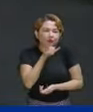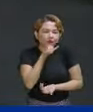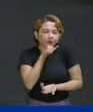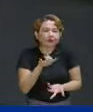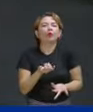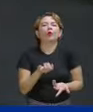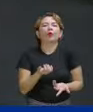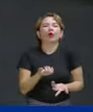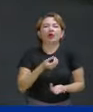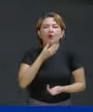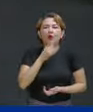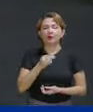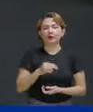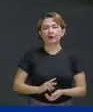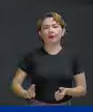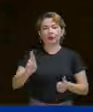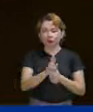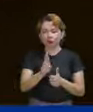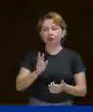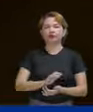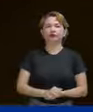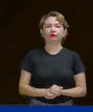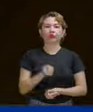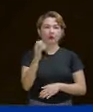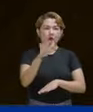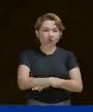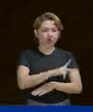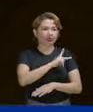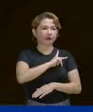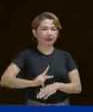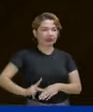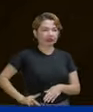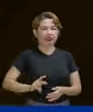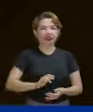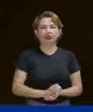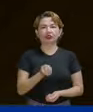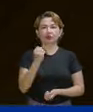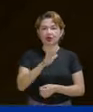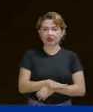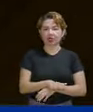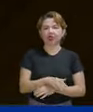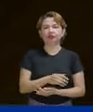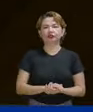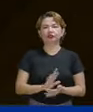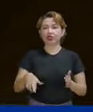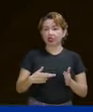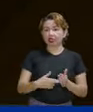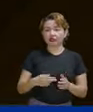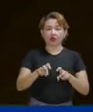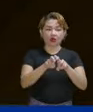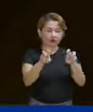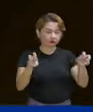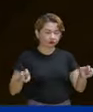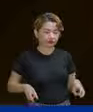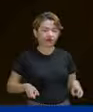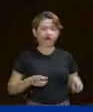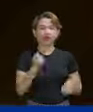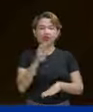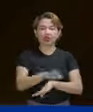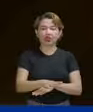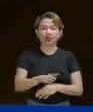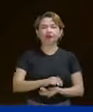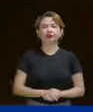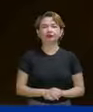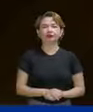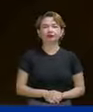Desculpa, senhor procurador, doutor Milton. Boa tarde, senhor presidente. Foco no procurador regional eleitoral, Dr. Milton